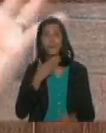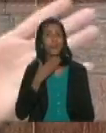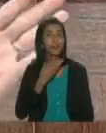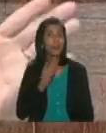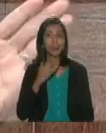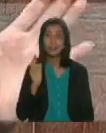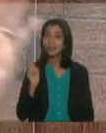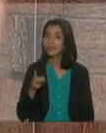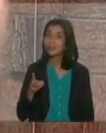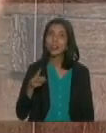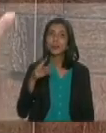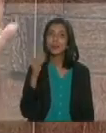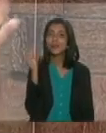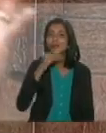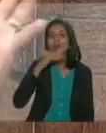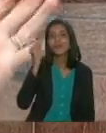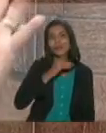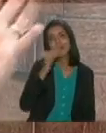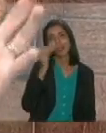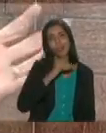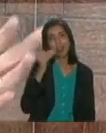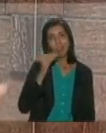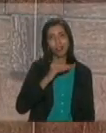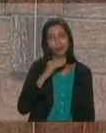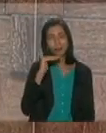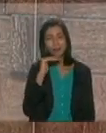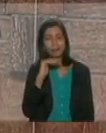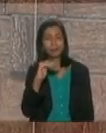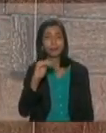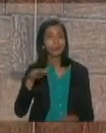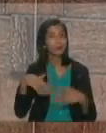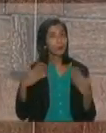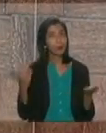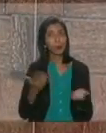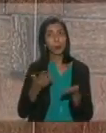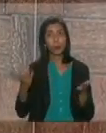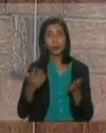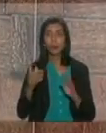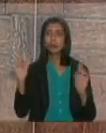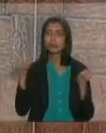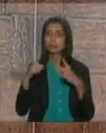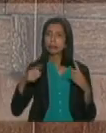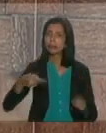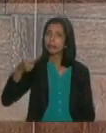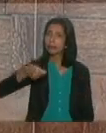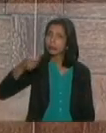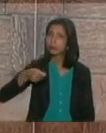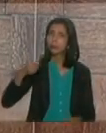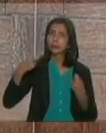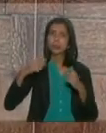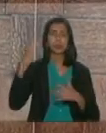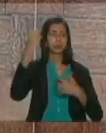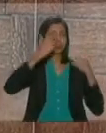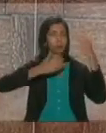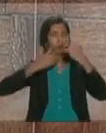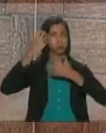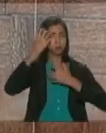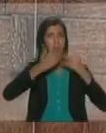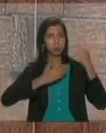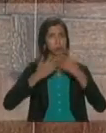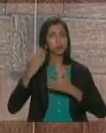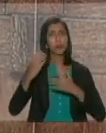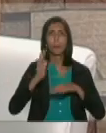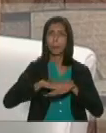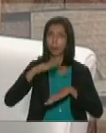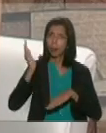foi uma voz, né, pequenininha, afinadinha, pequenininha. Hoje em dia, então, que os musicais exigem uma história de canto, né,